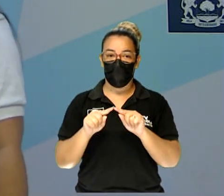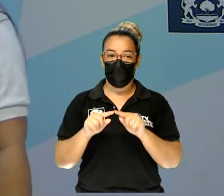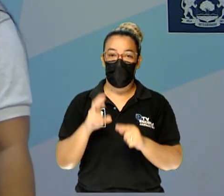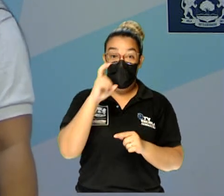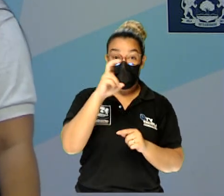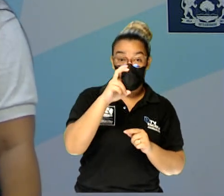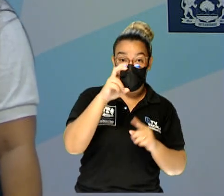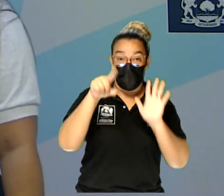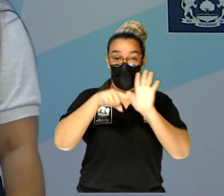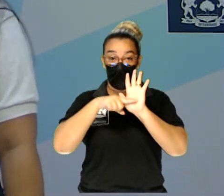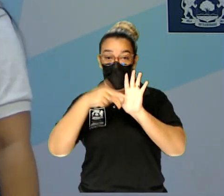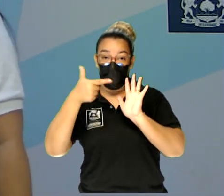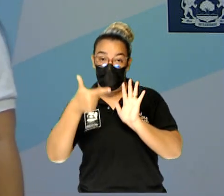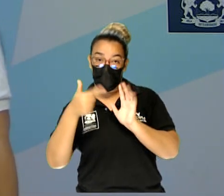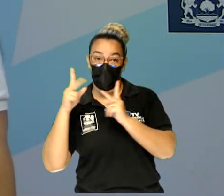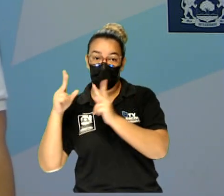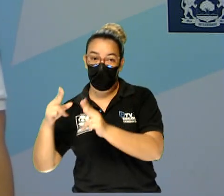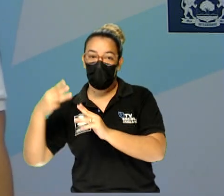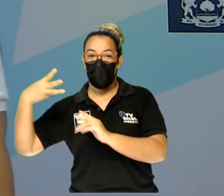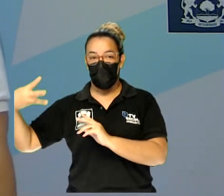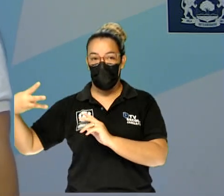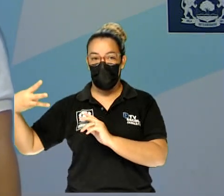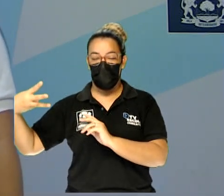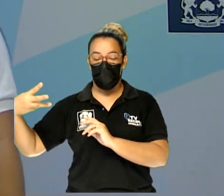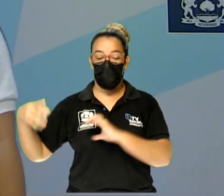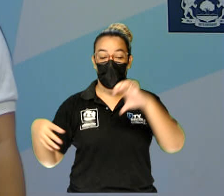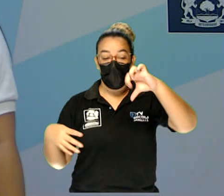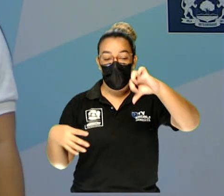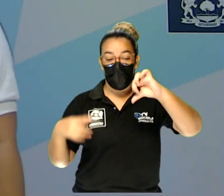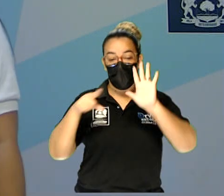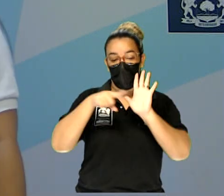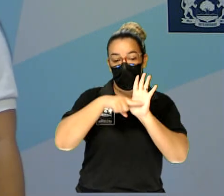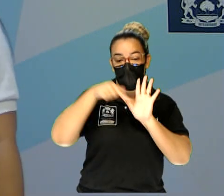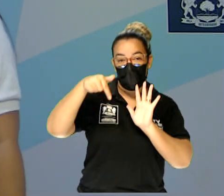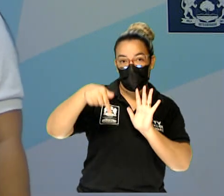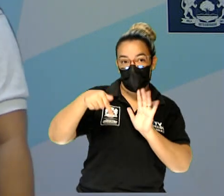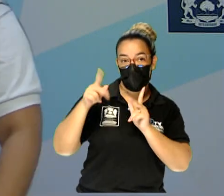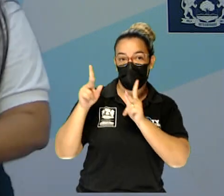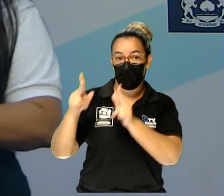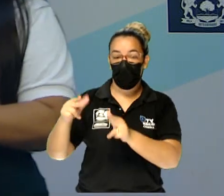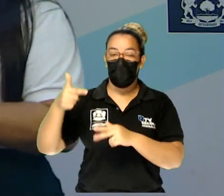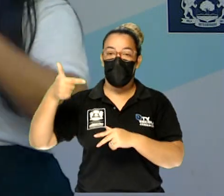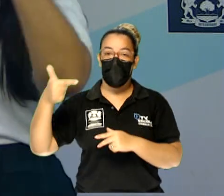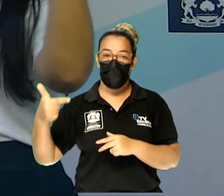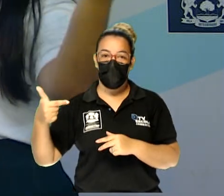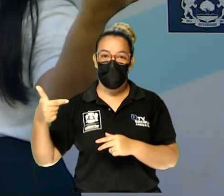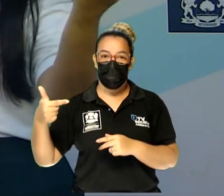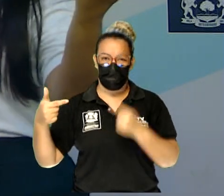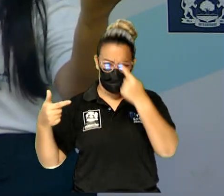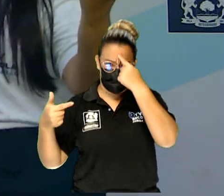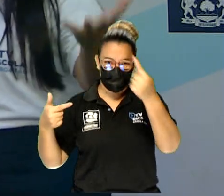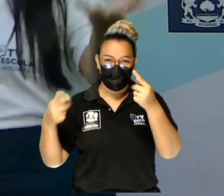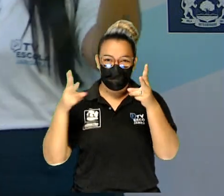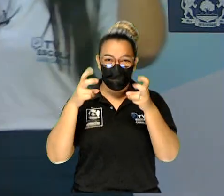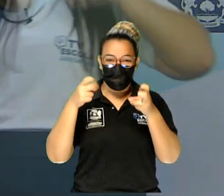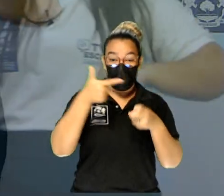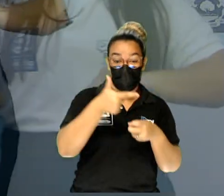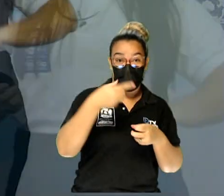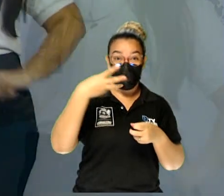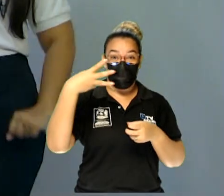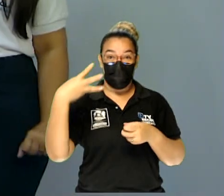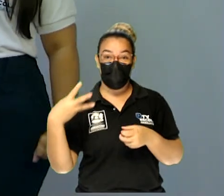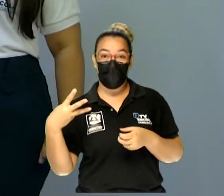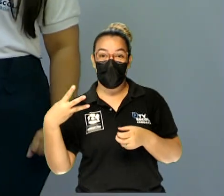menos 2, 3. 9 menos 7, 2. Então 23 foi aquela quantidade de ingressos que a gente viu